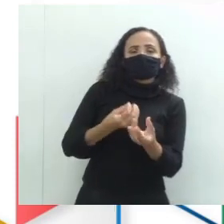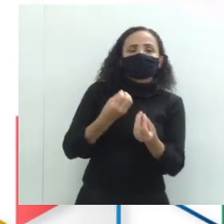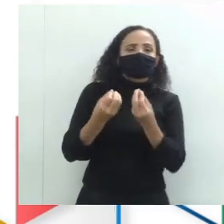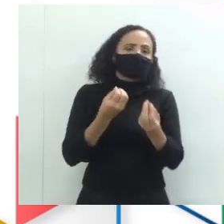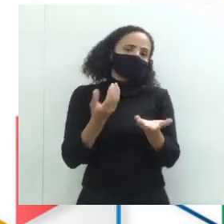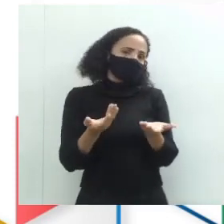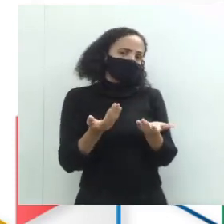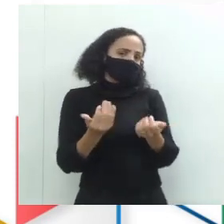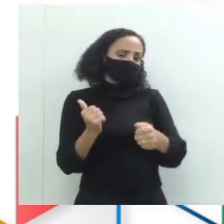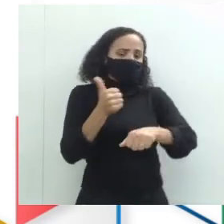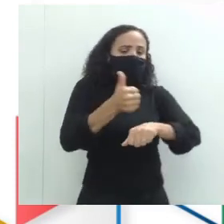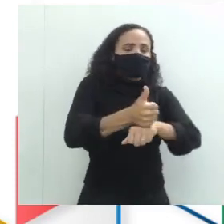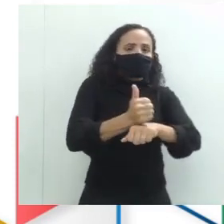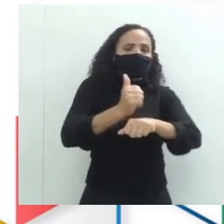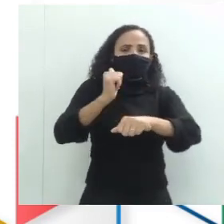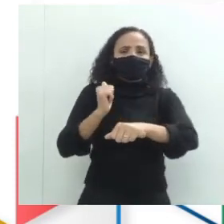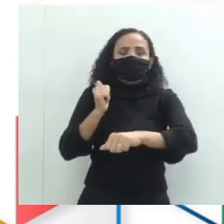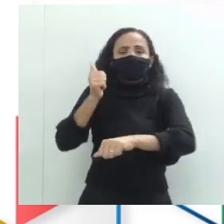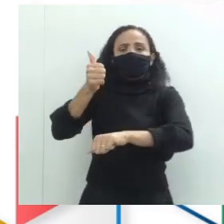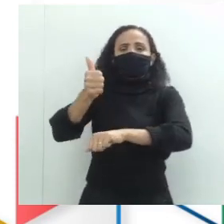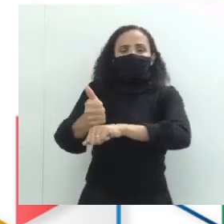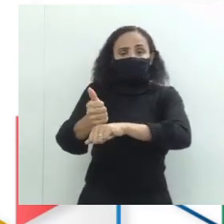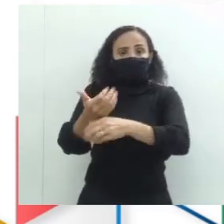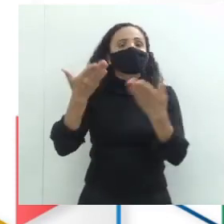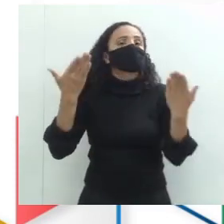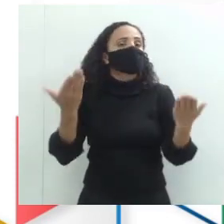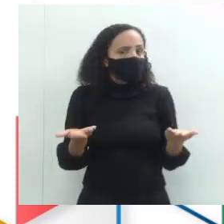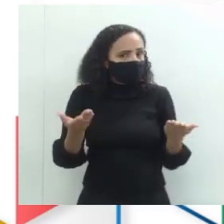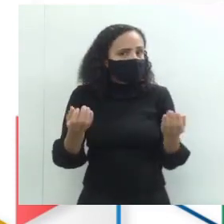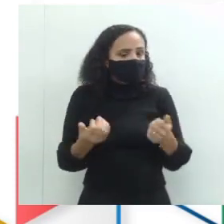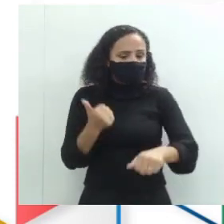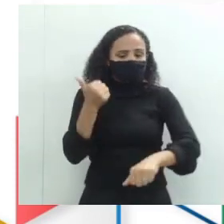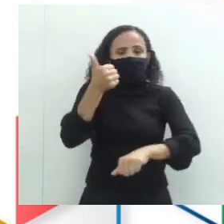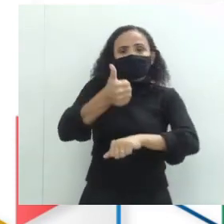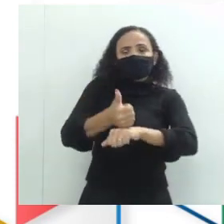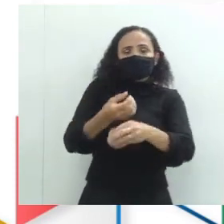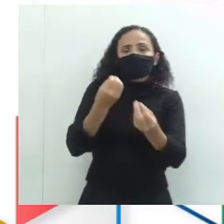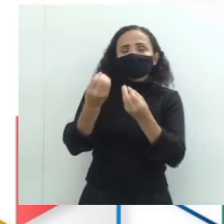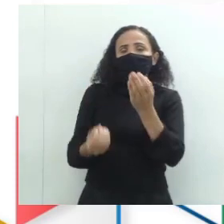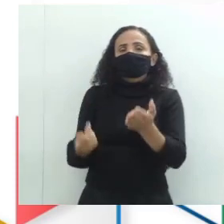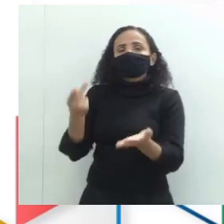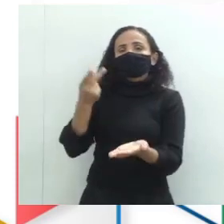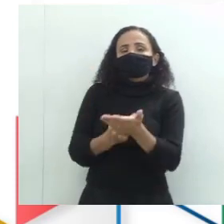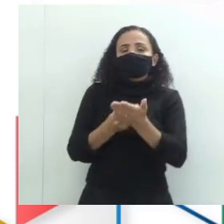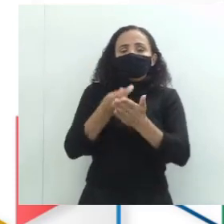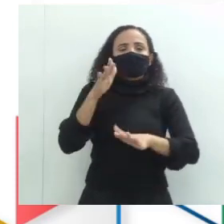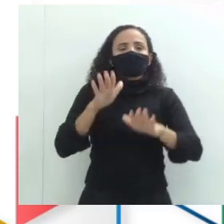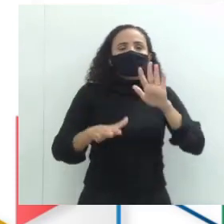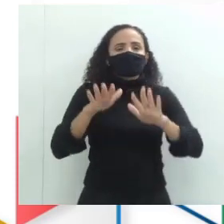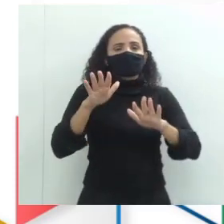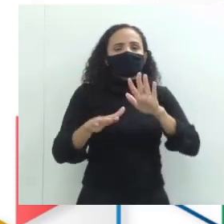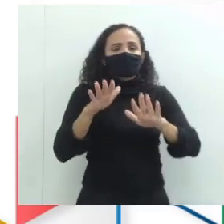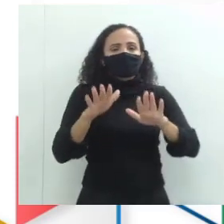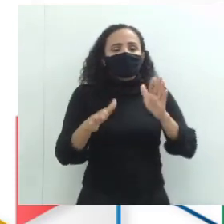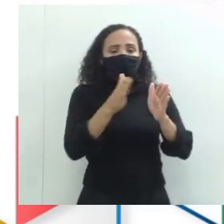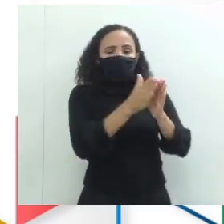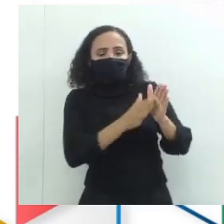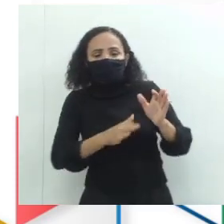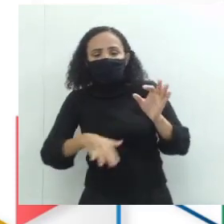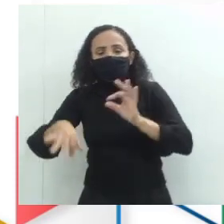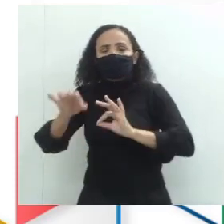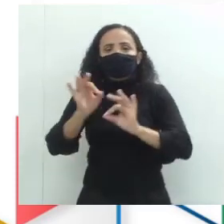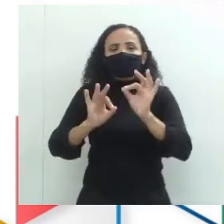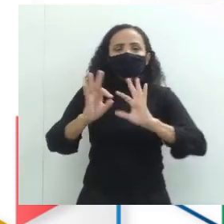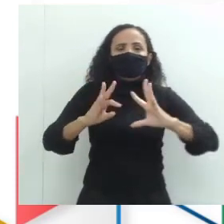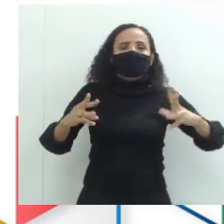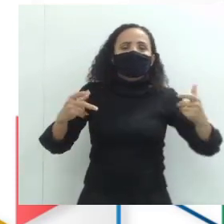número, nem todo mundo usa o mesmo número do calçado. Então a incógnita é uma variável que deverá ser encontrada para solucionar a equação